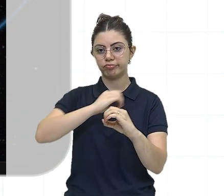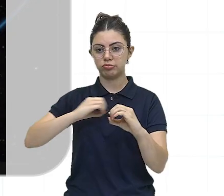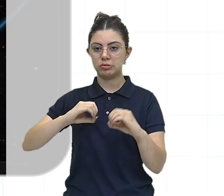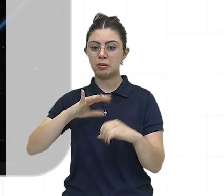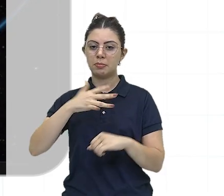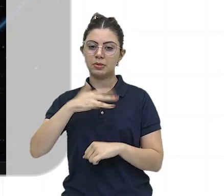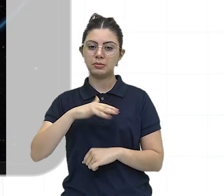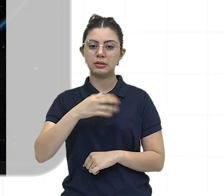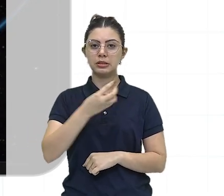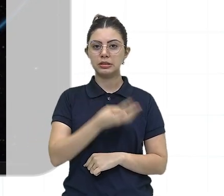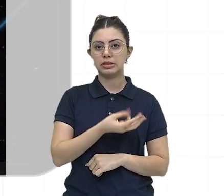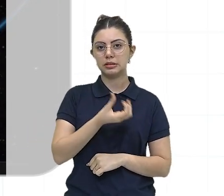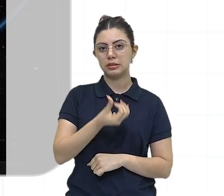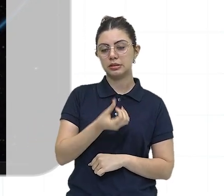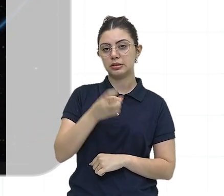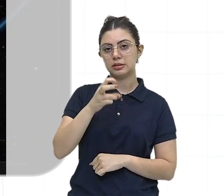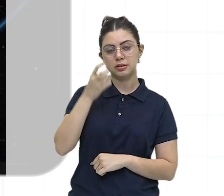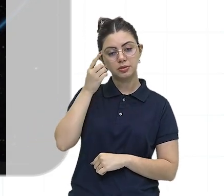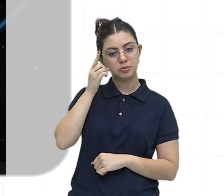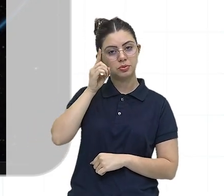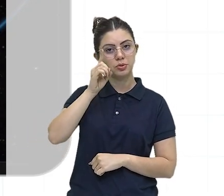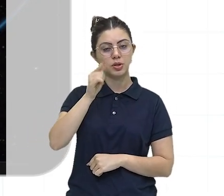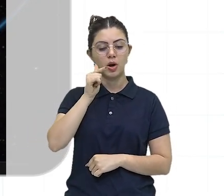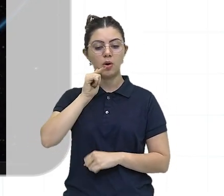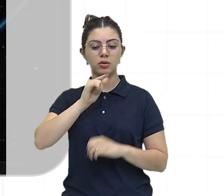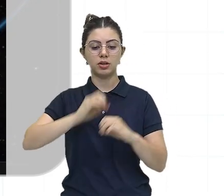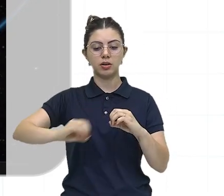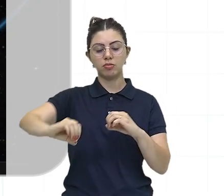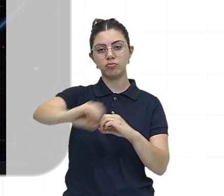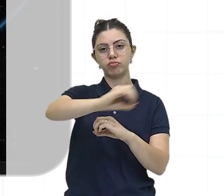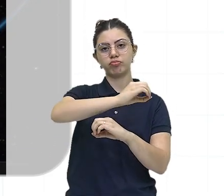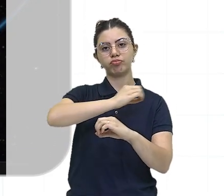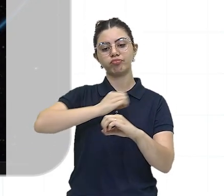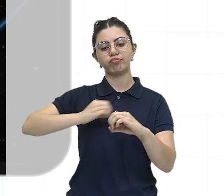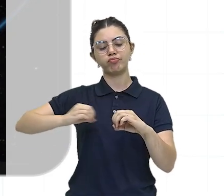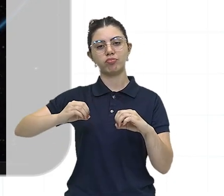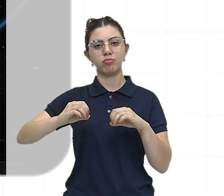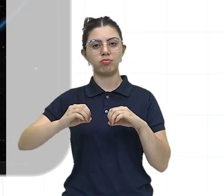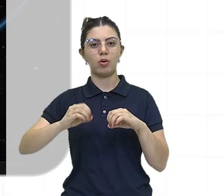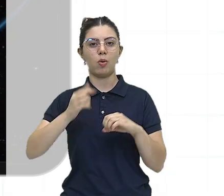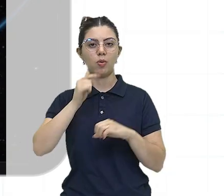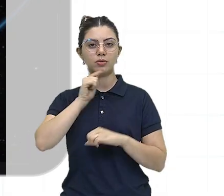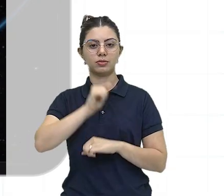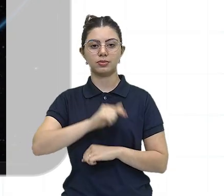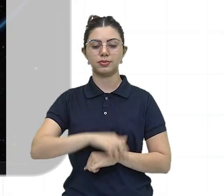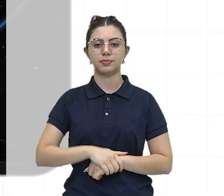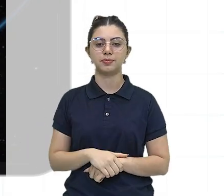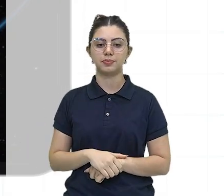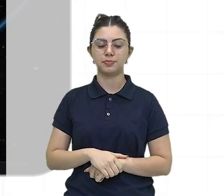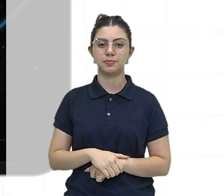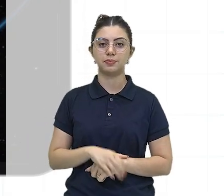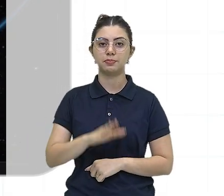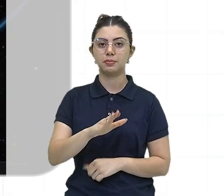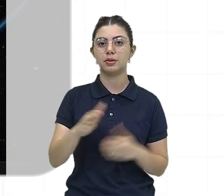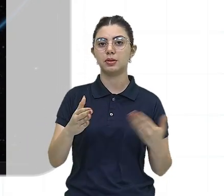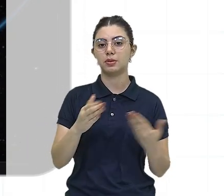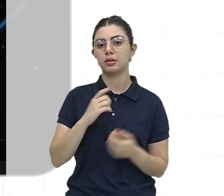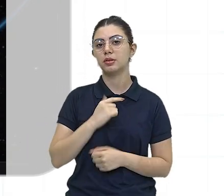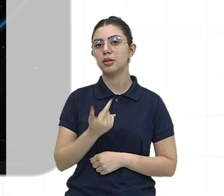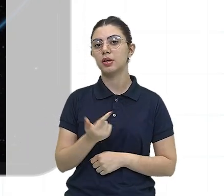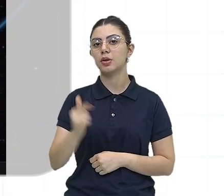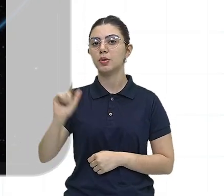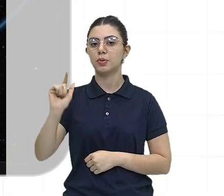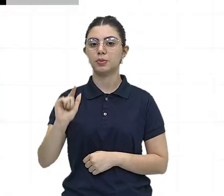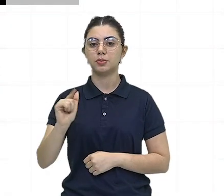de 365 dias para fazer este movimento. Ok? Passamos agora ao próximo